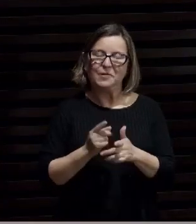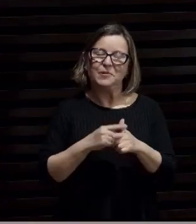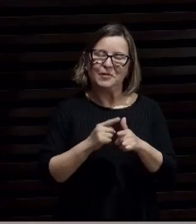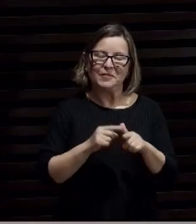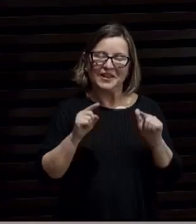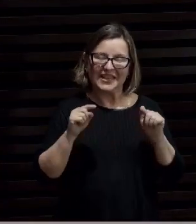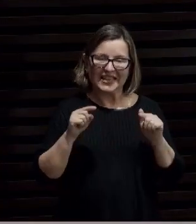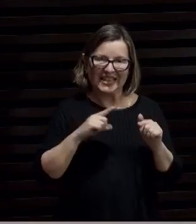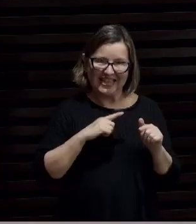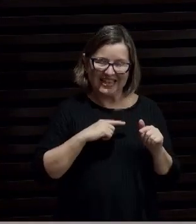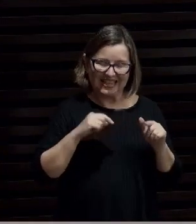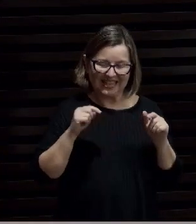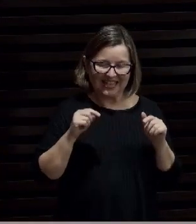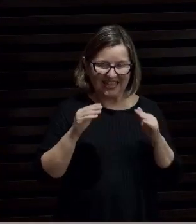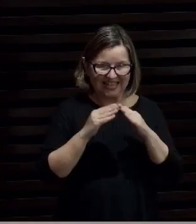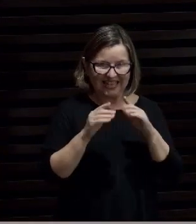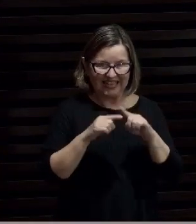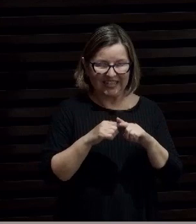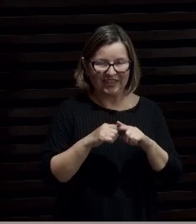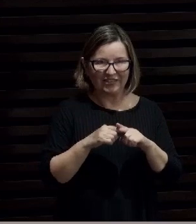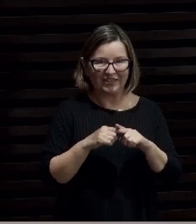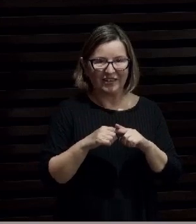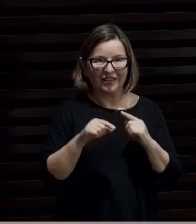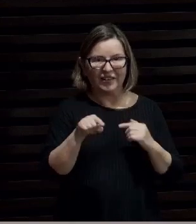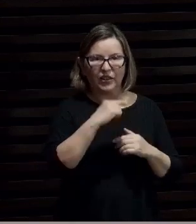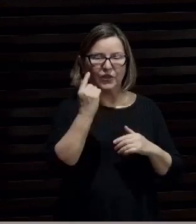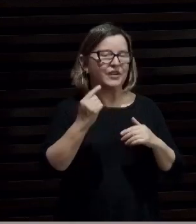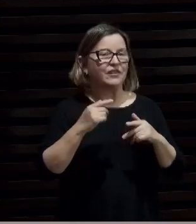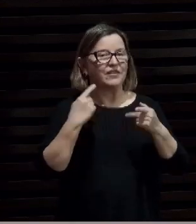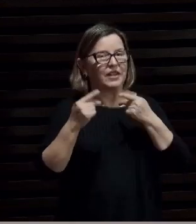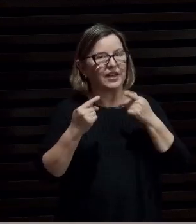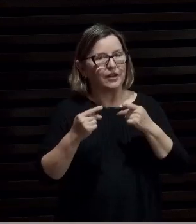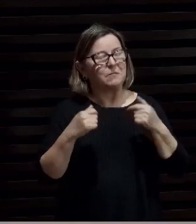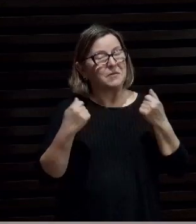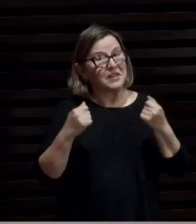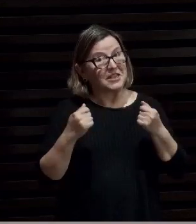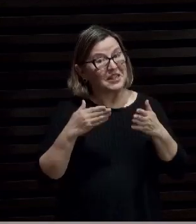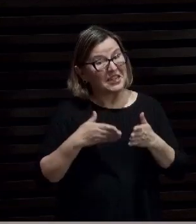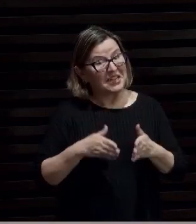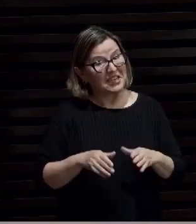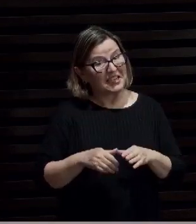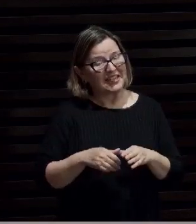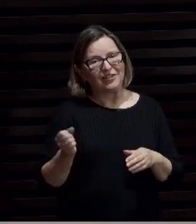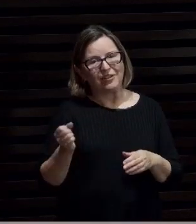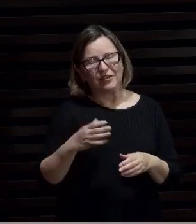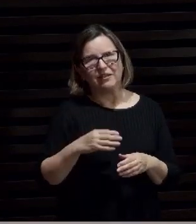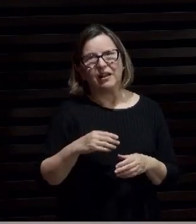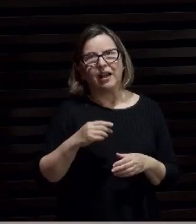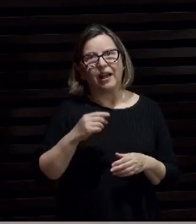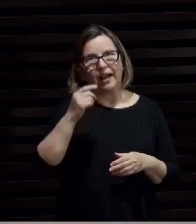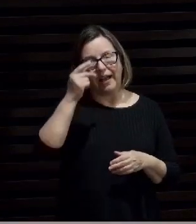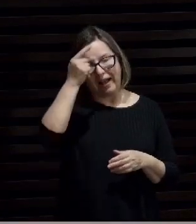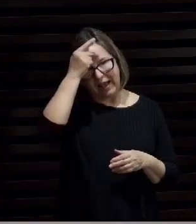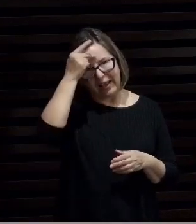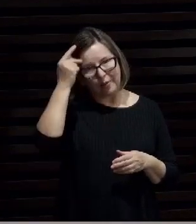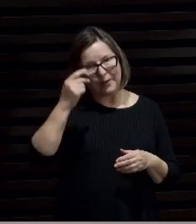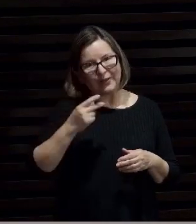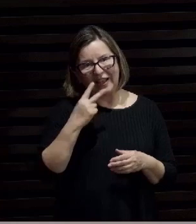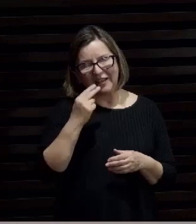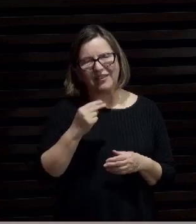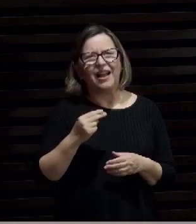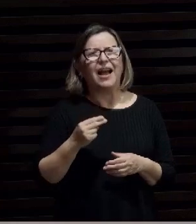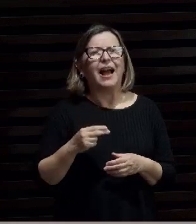diz para as pessoas: você precisa nascer de novo. A primeira coisa que o cara fala é: realmente, eu preciso voltar para a igreja. Preciso parar de ir no